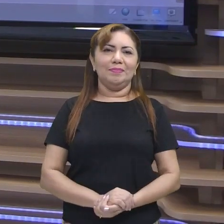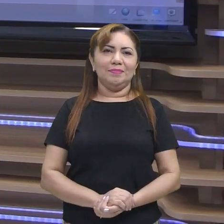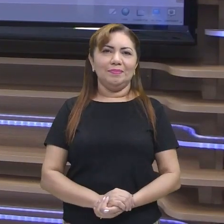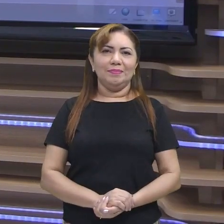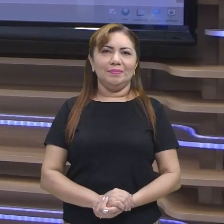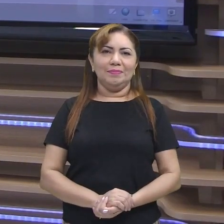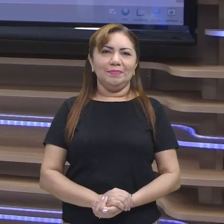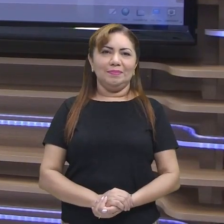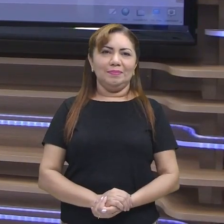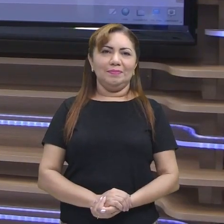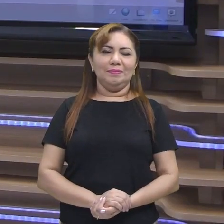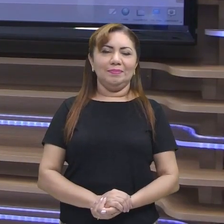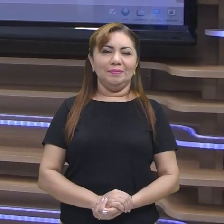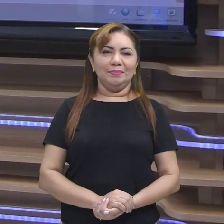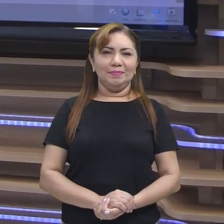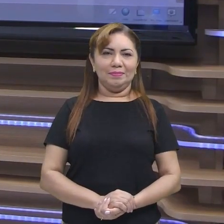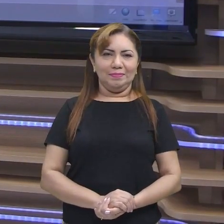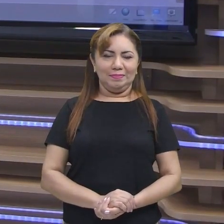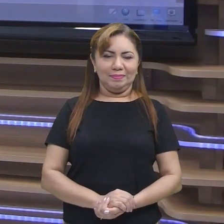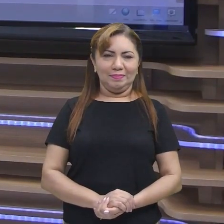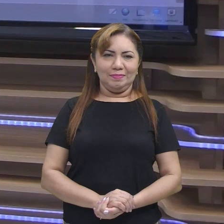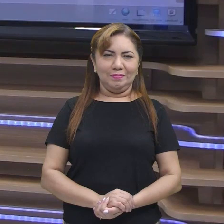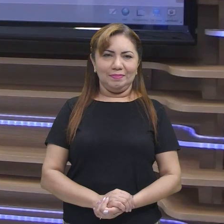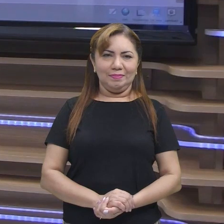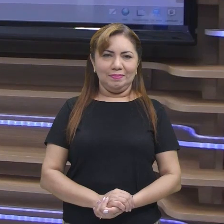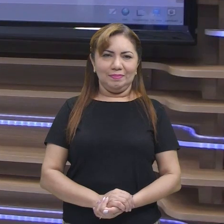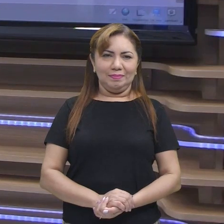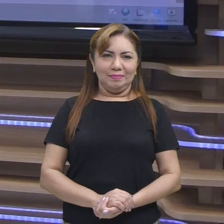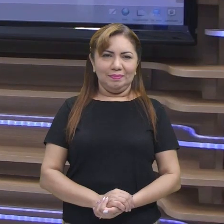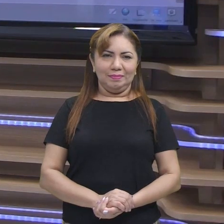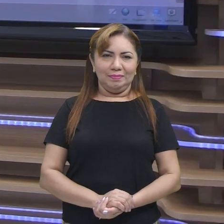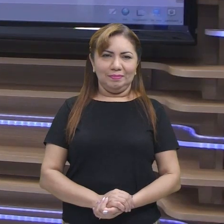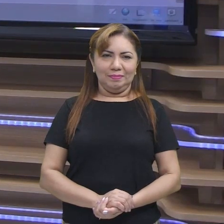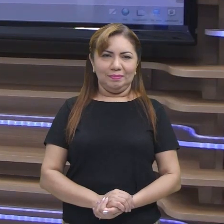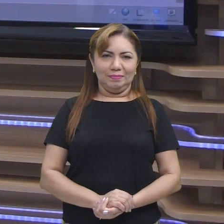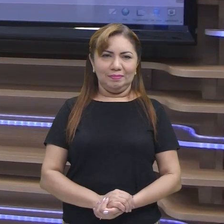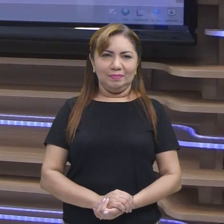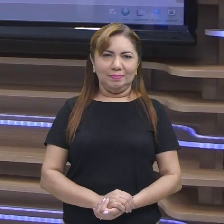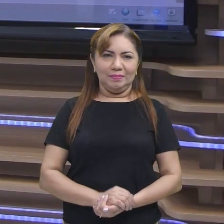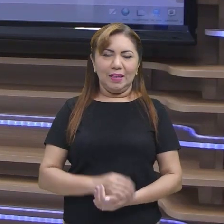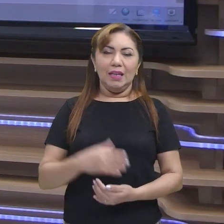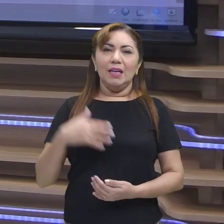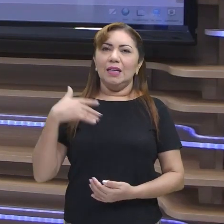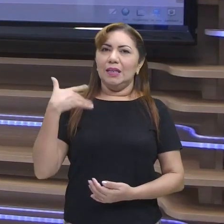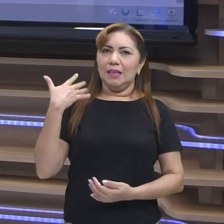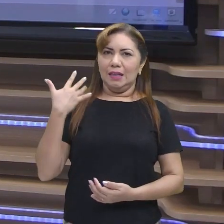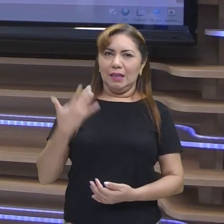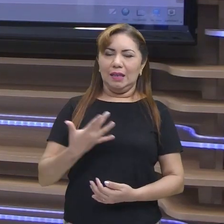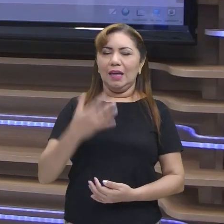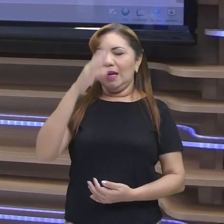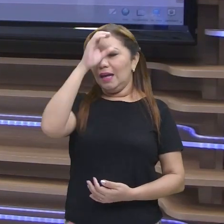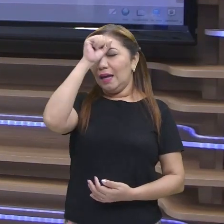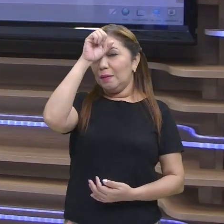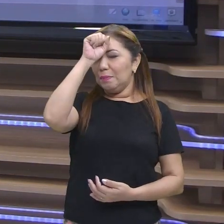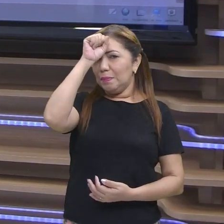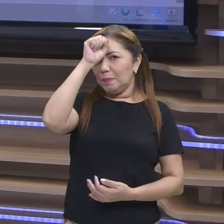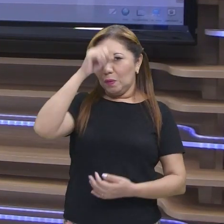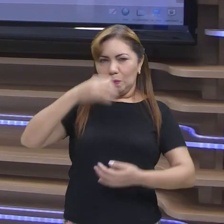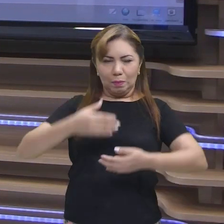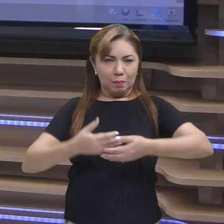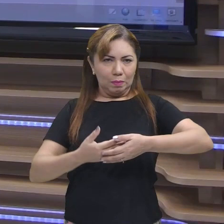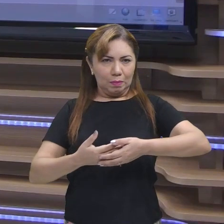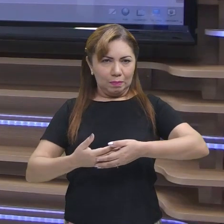saem e encontram o mundo, né? Um novo mundo. E lá eles começam a entender a diferença